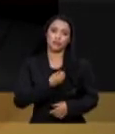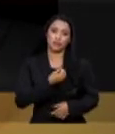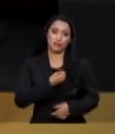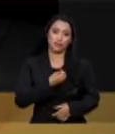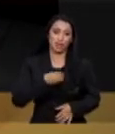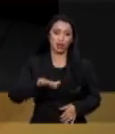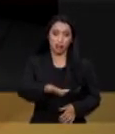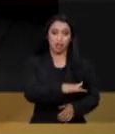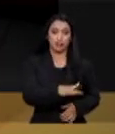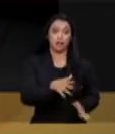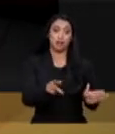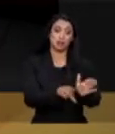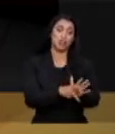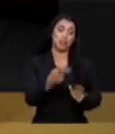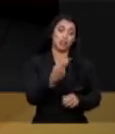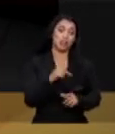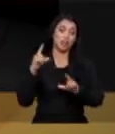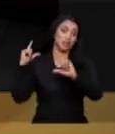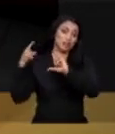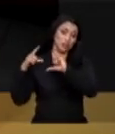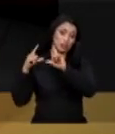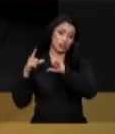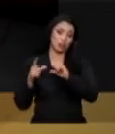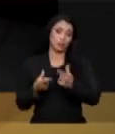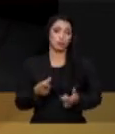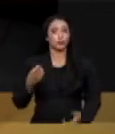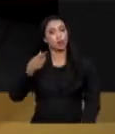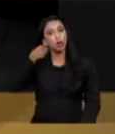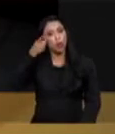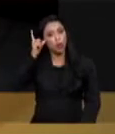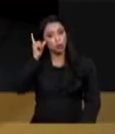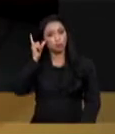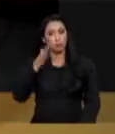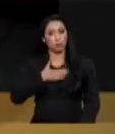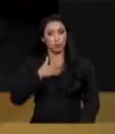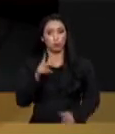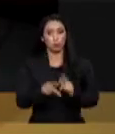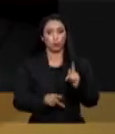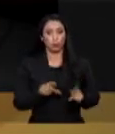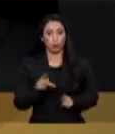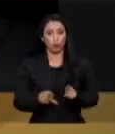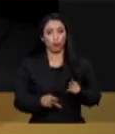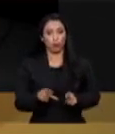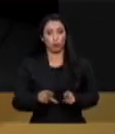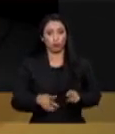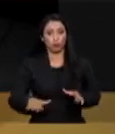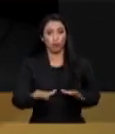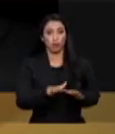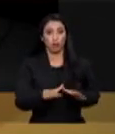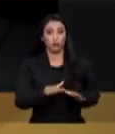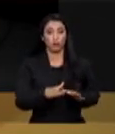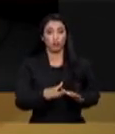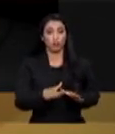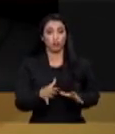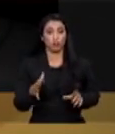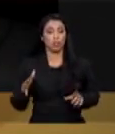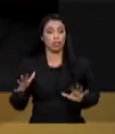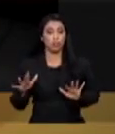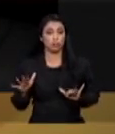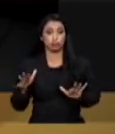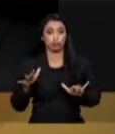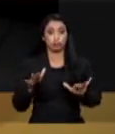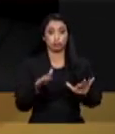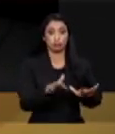ancestrais. Excelências, na data de ontem, o meu povo Pataxó e o meu território, ele foi atacado.